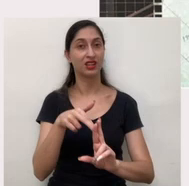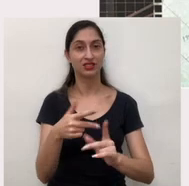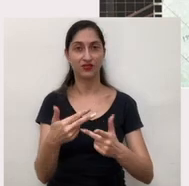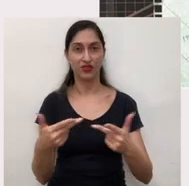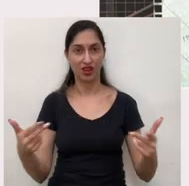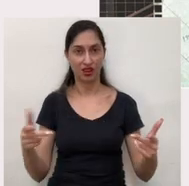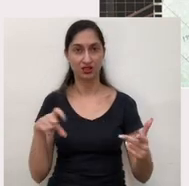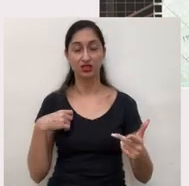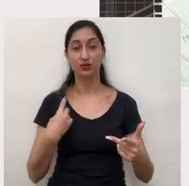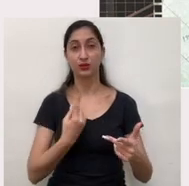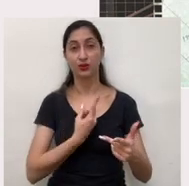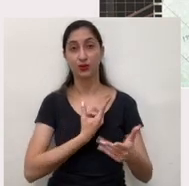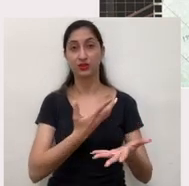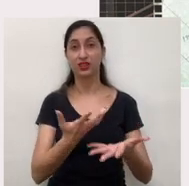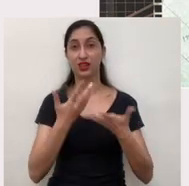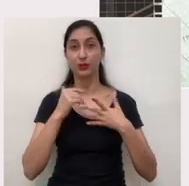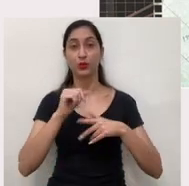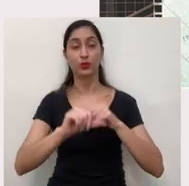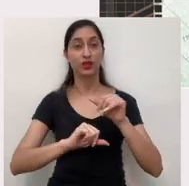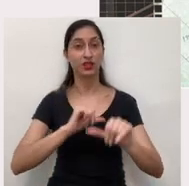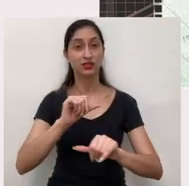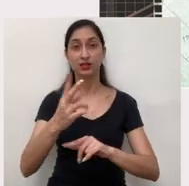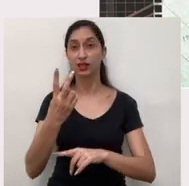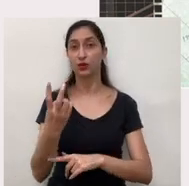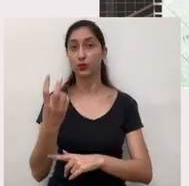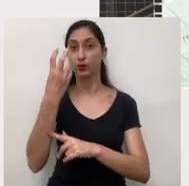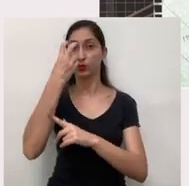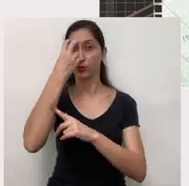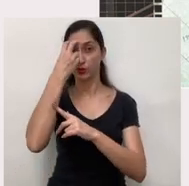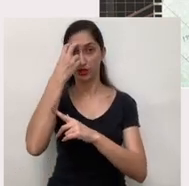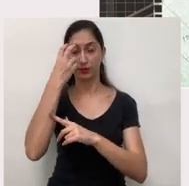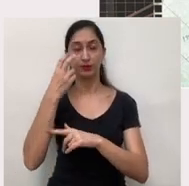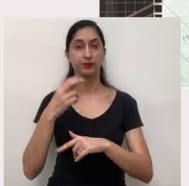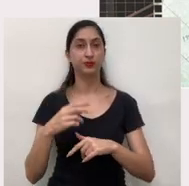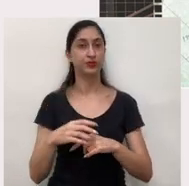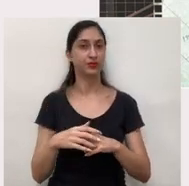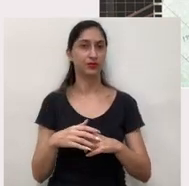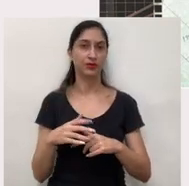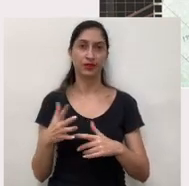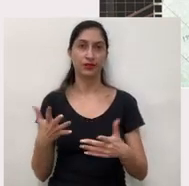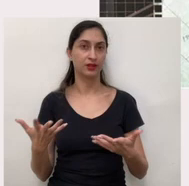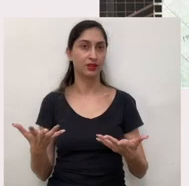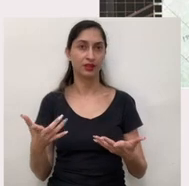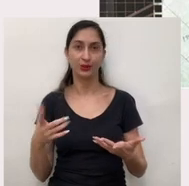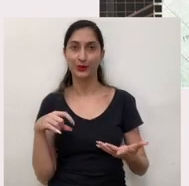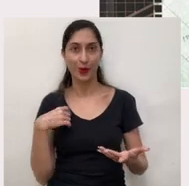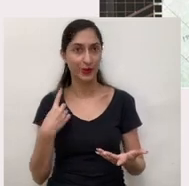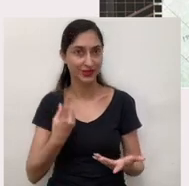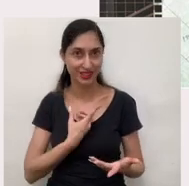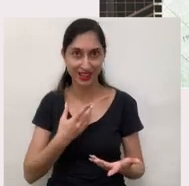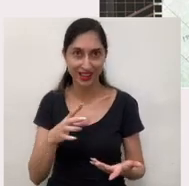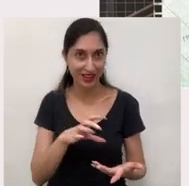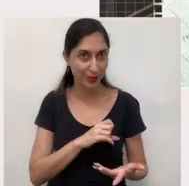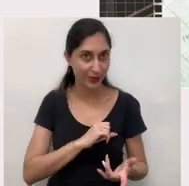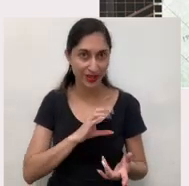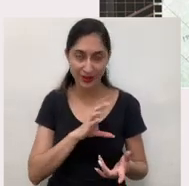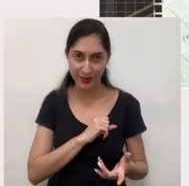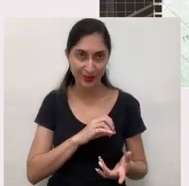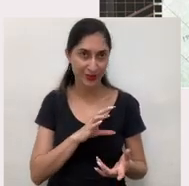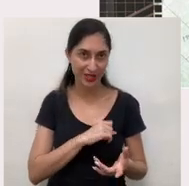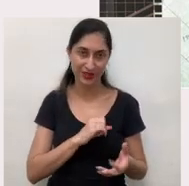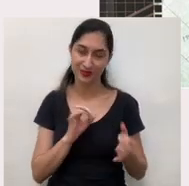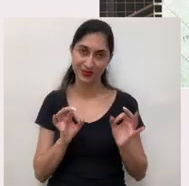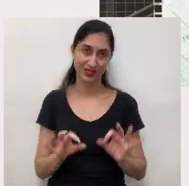De uma transformação de uma cultura que, enfim, somos apaixonados, muitos de nós,